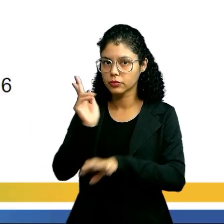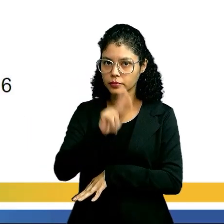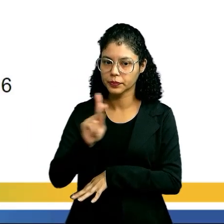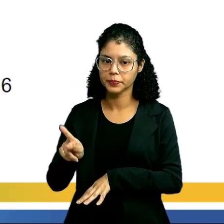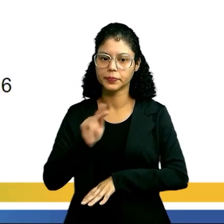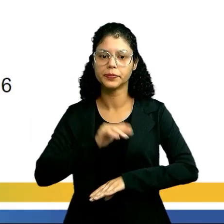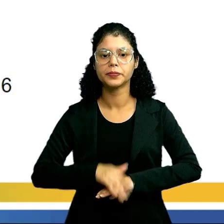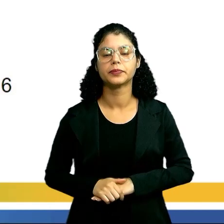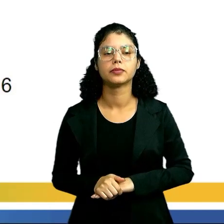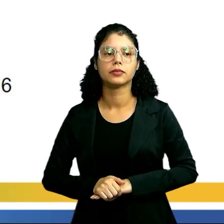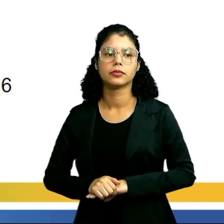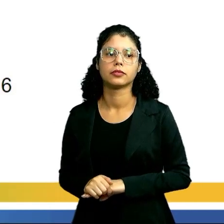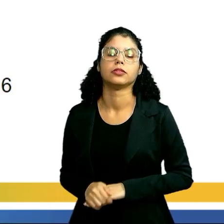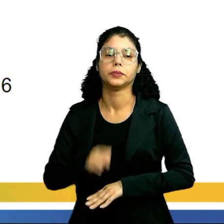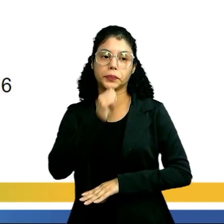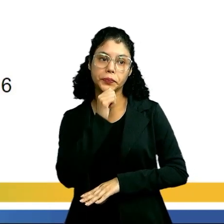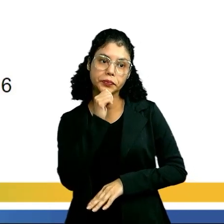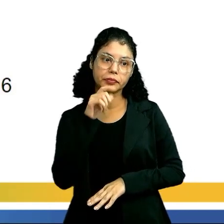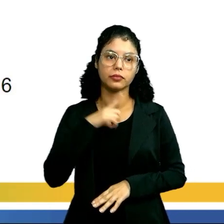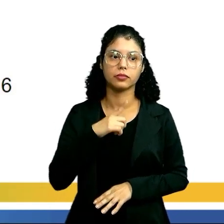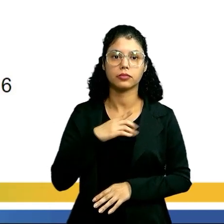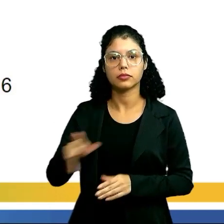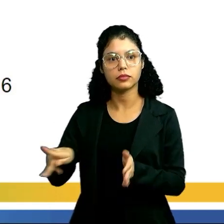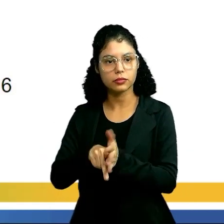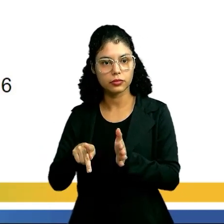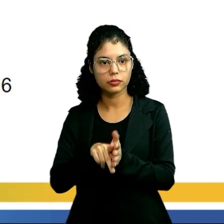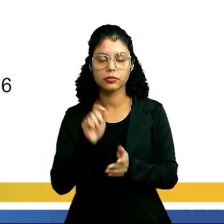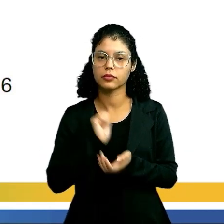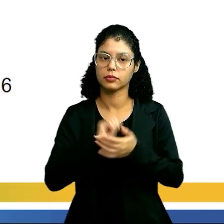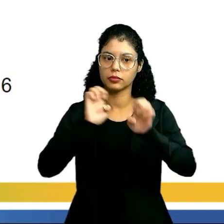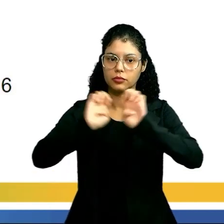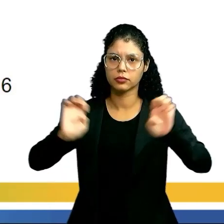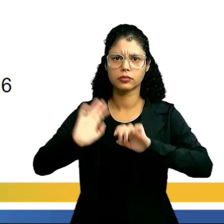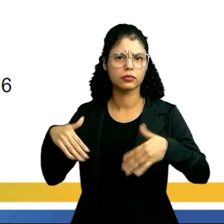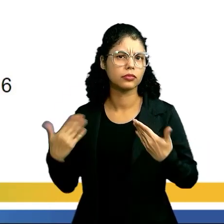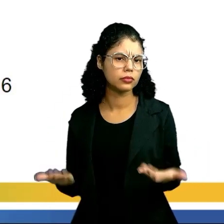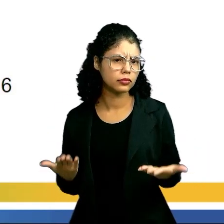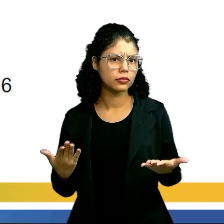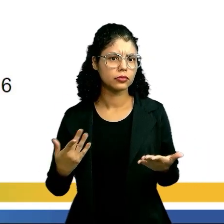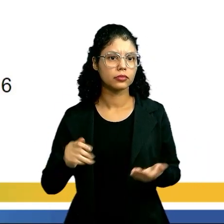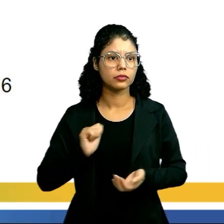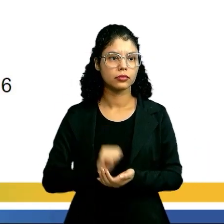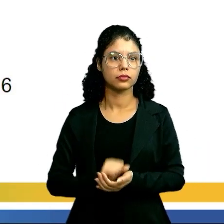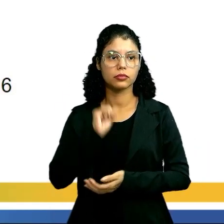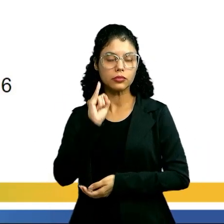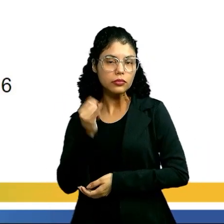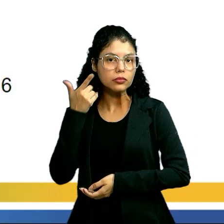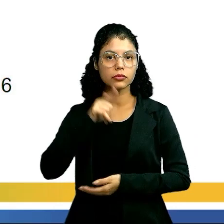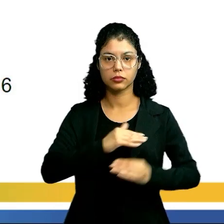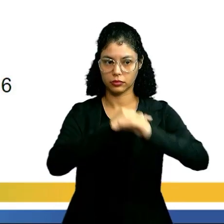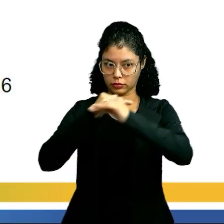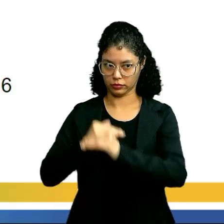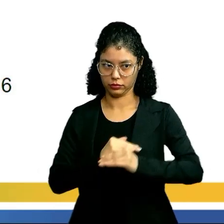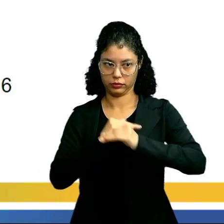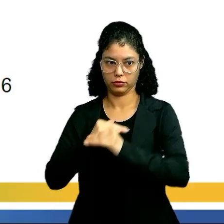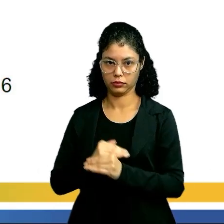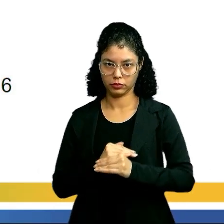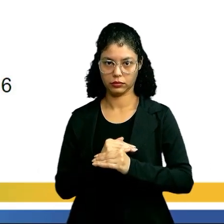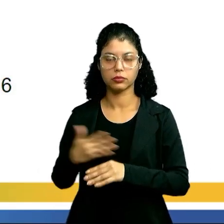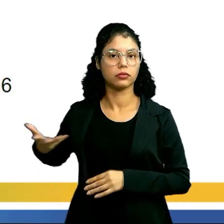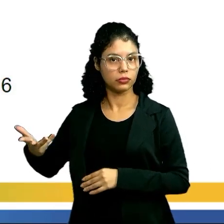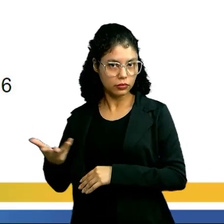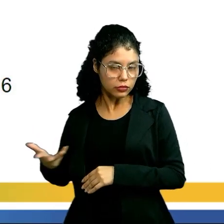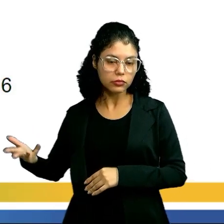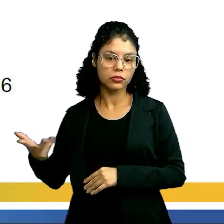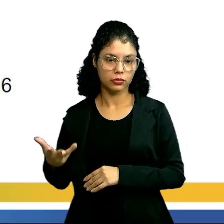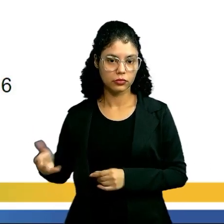professor? Além disso, nós temos que saber de uma propriedade. Qual é essa propriedade? Se eu consigo igualar as bases,